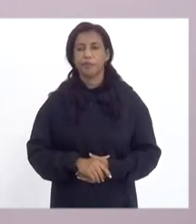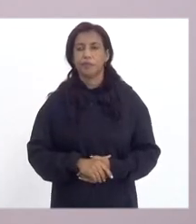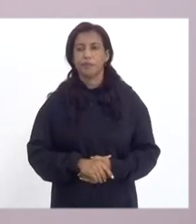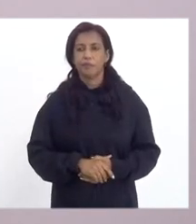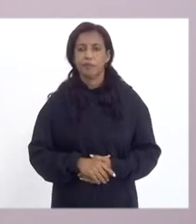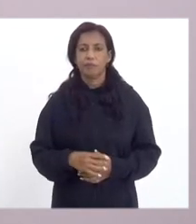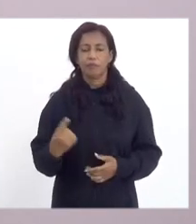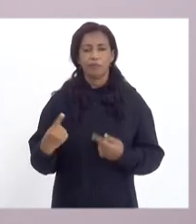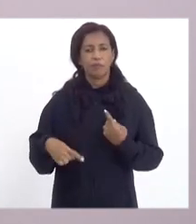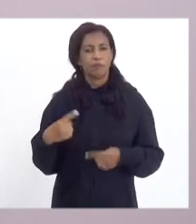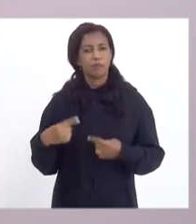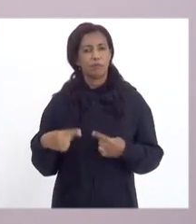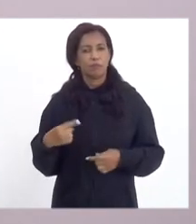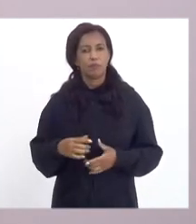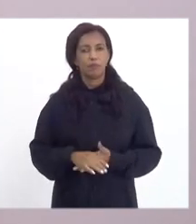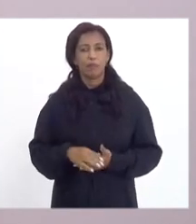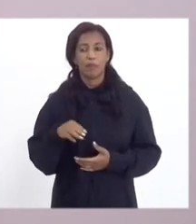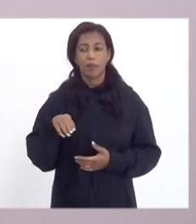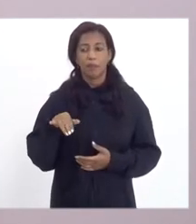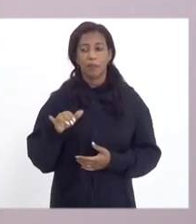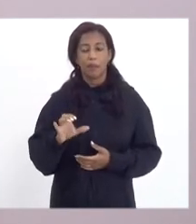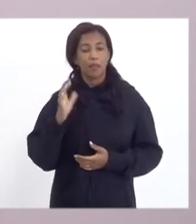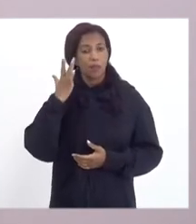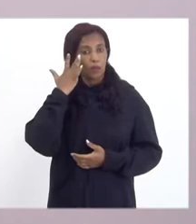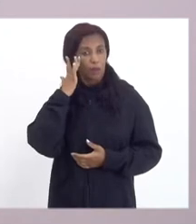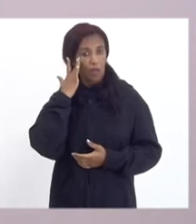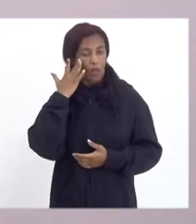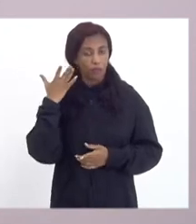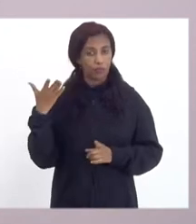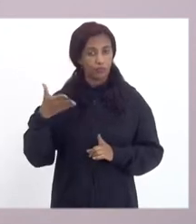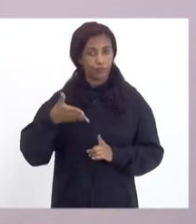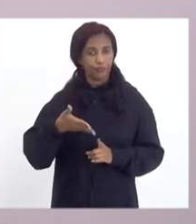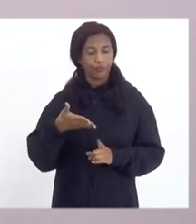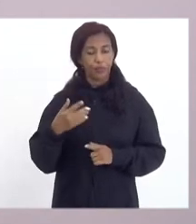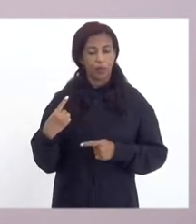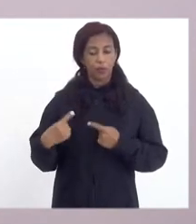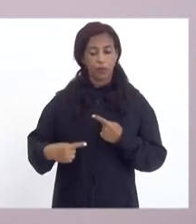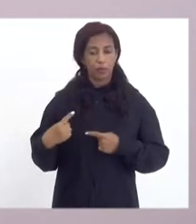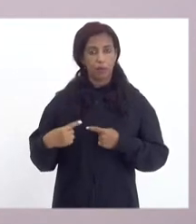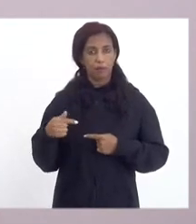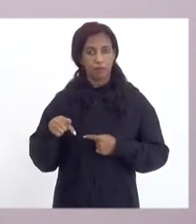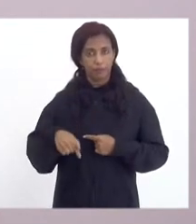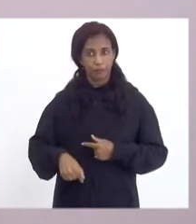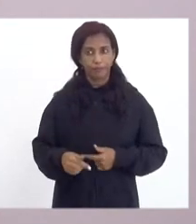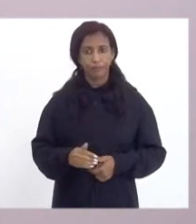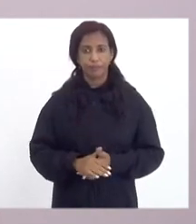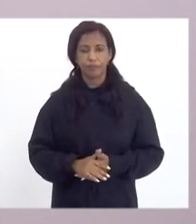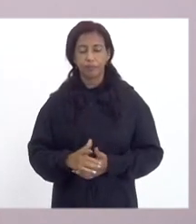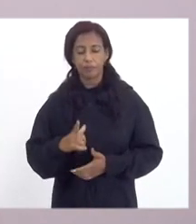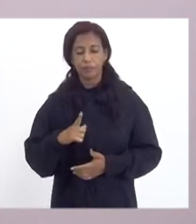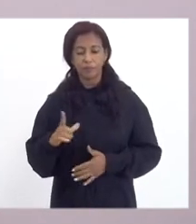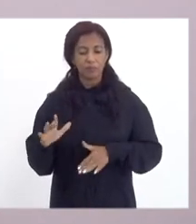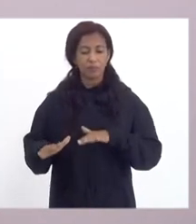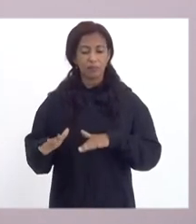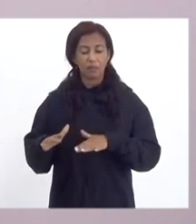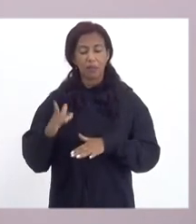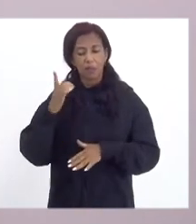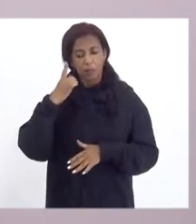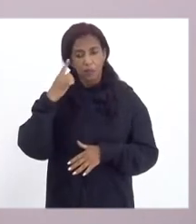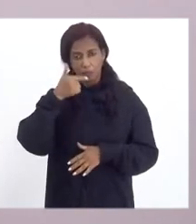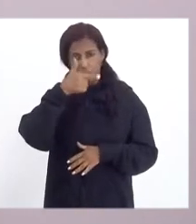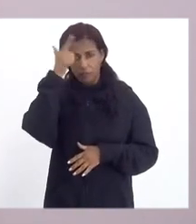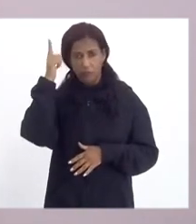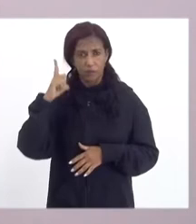essa discussão, em que eu ainda acho que, nesse caso específico, há um debate aqui que, apesar... O deputado Luiz Paulo tem